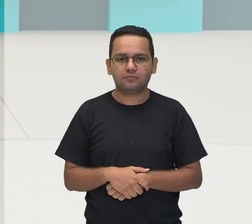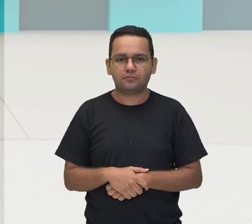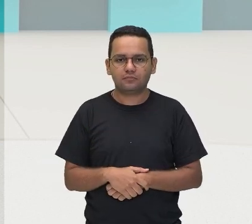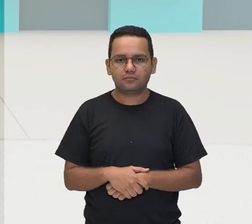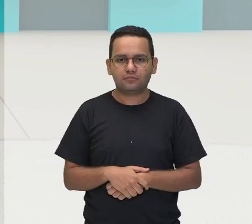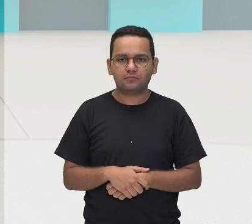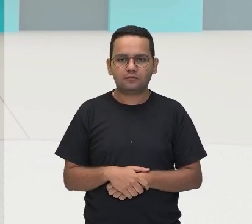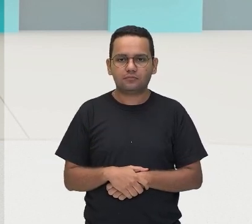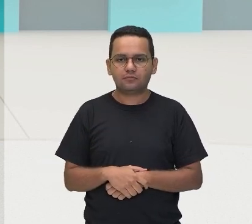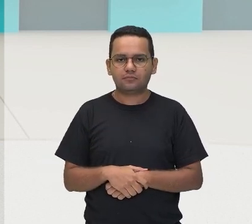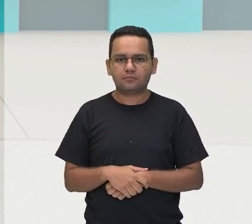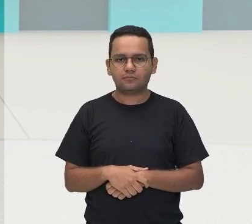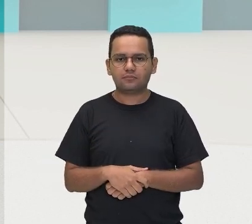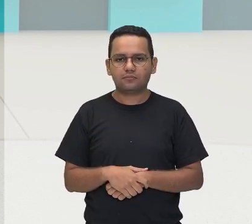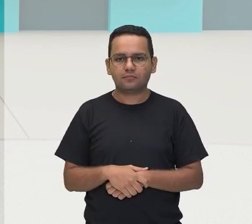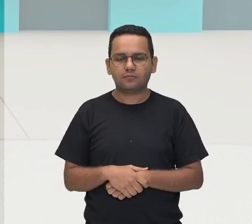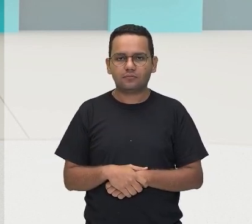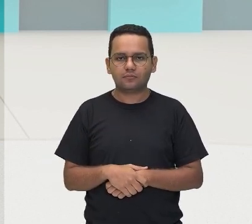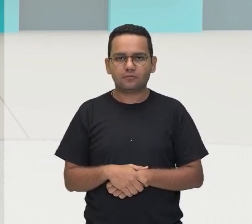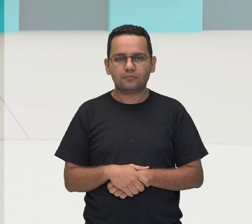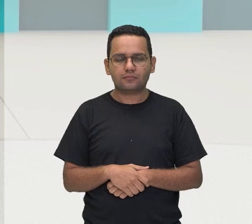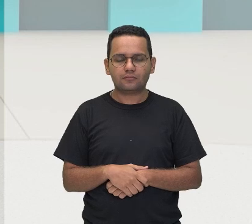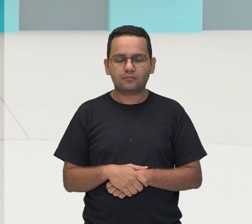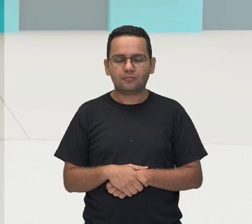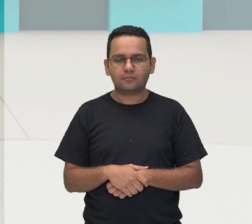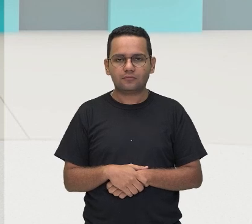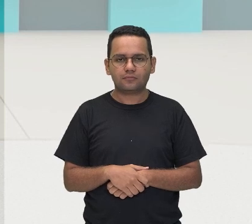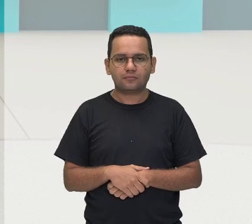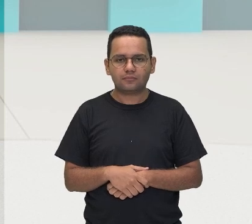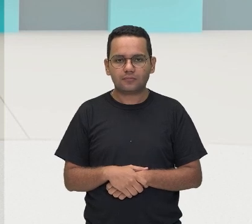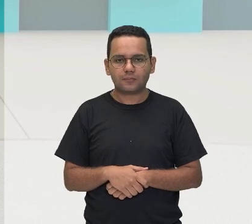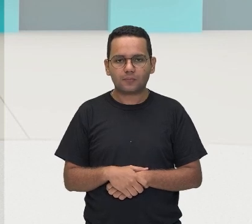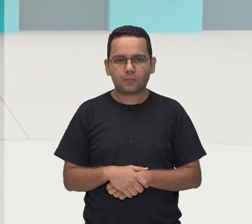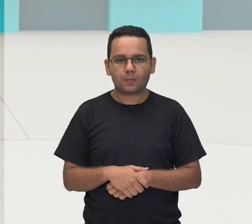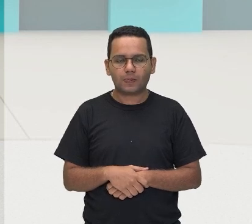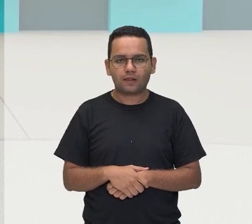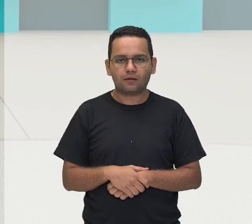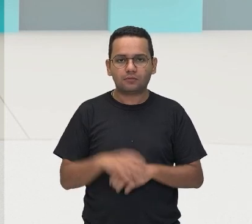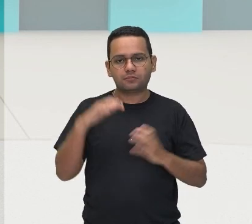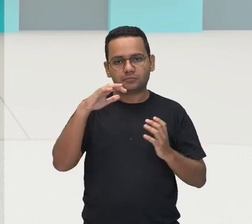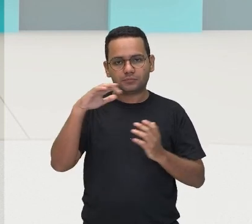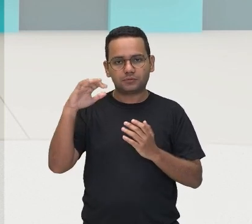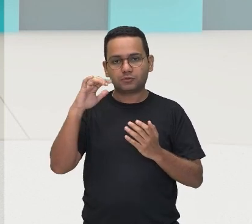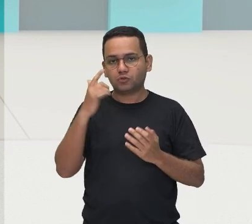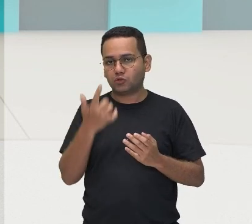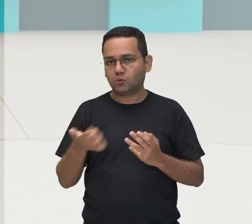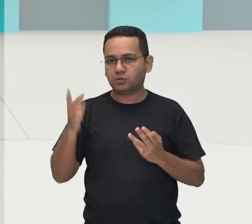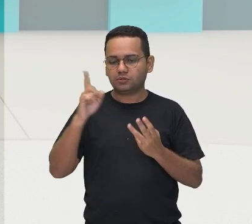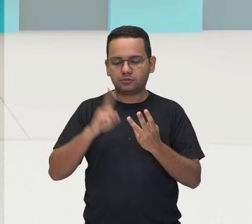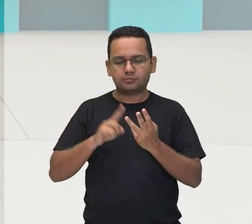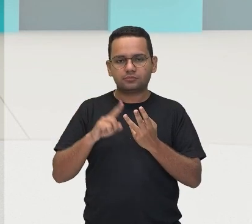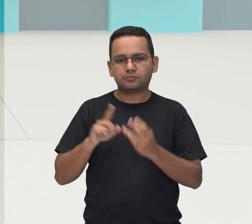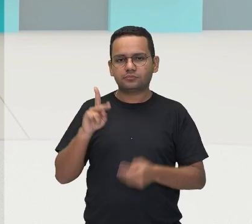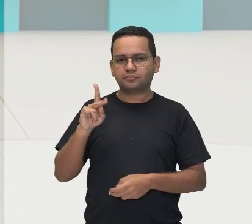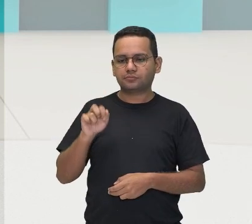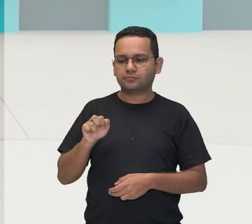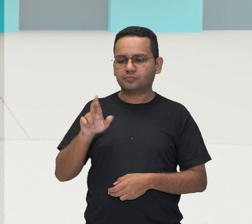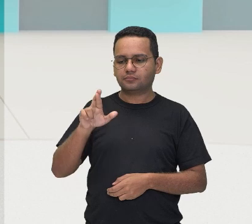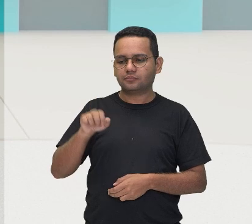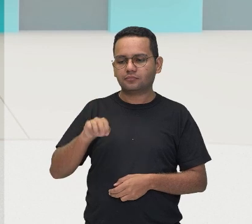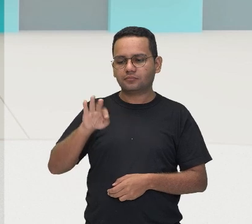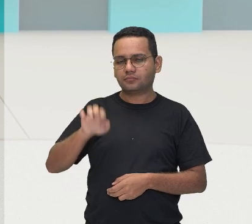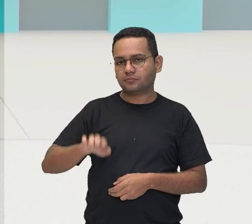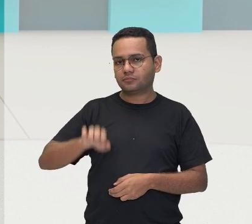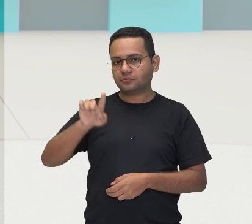ela foi criada até os dias de hoje. Tá certo? Dando continuidade, nós vamos ver também uma outra luta que é